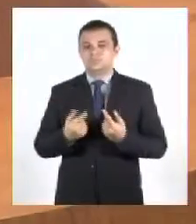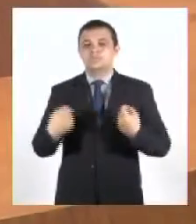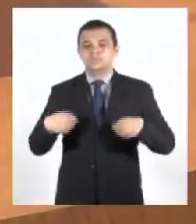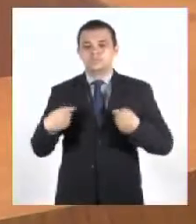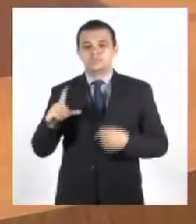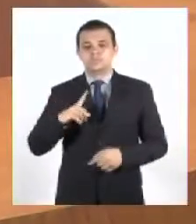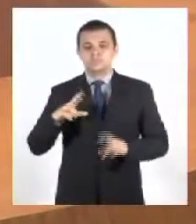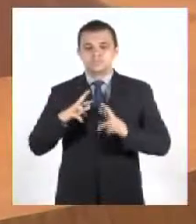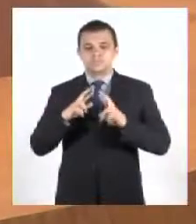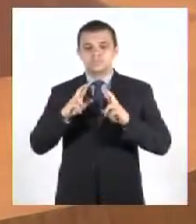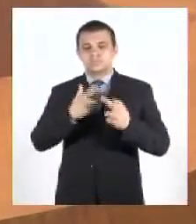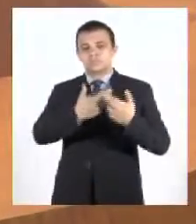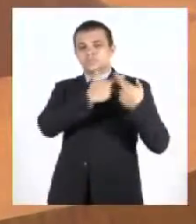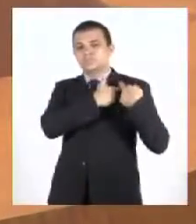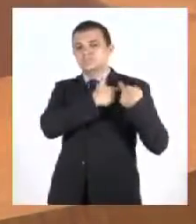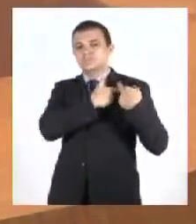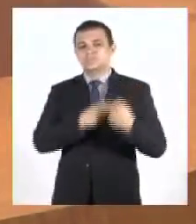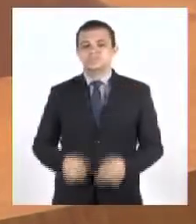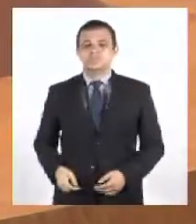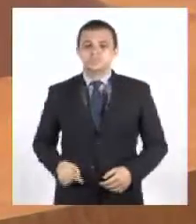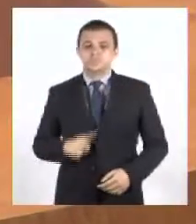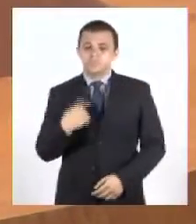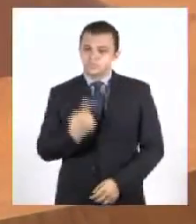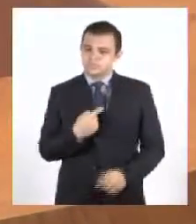responsabilidade de podermos